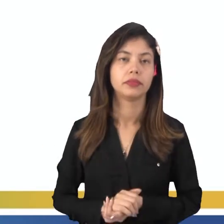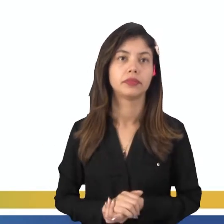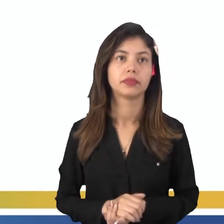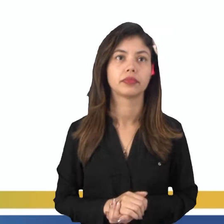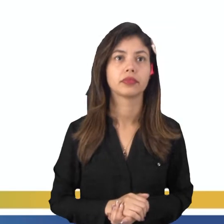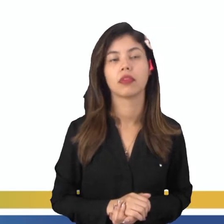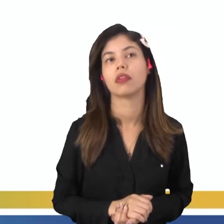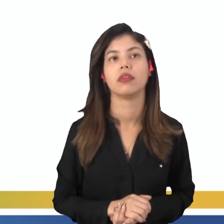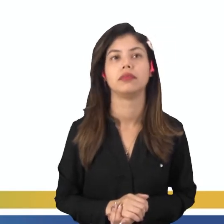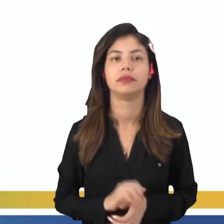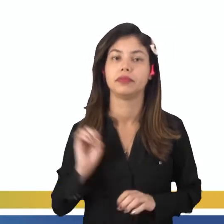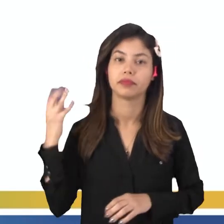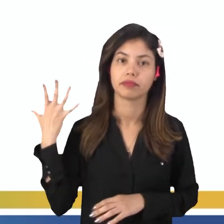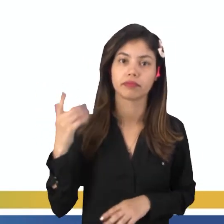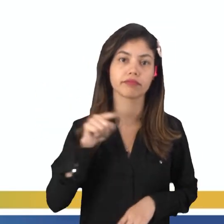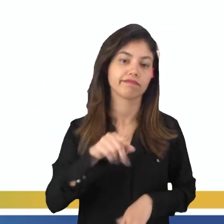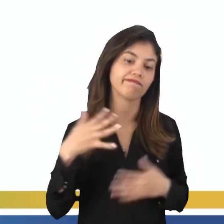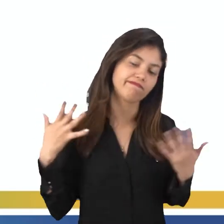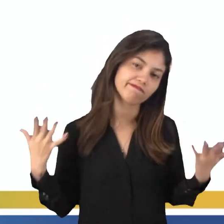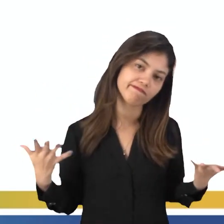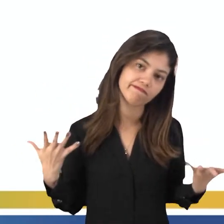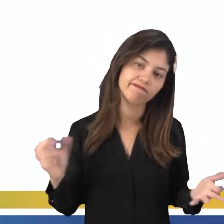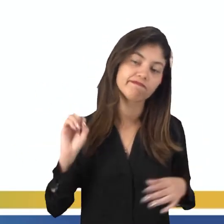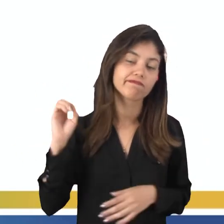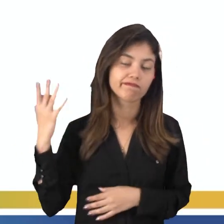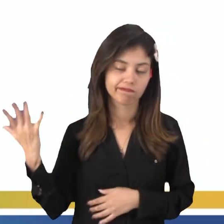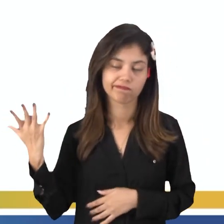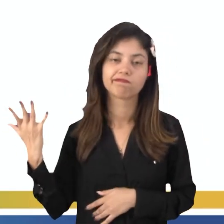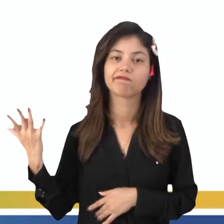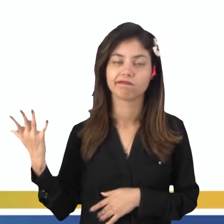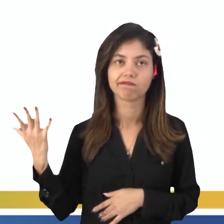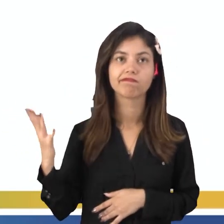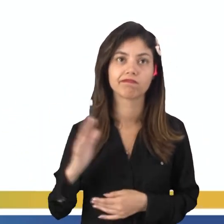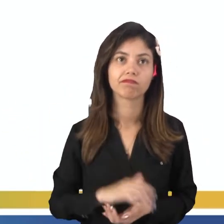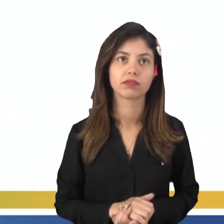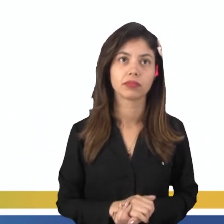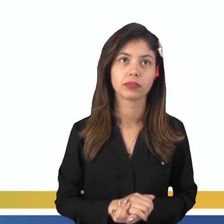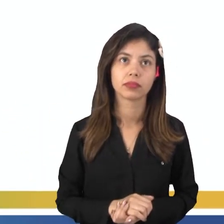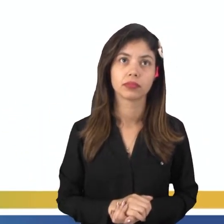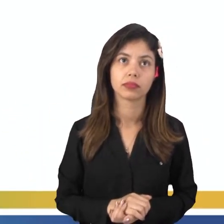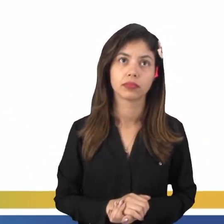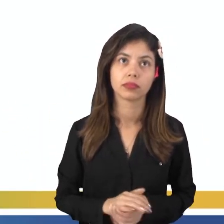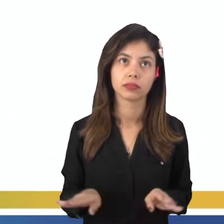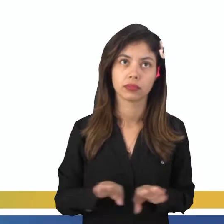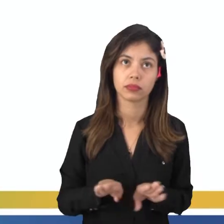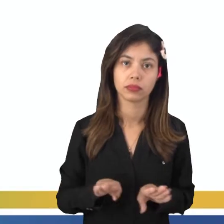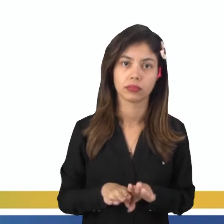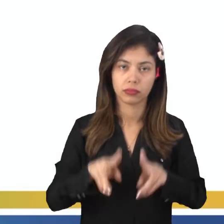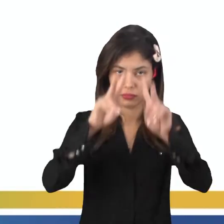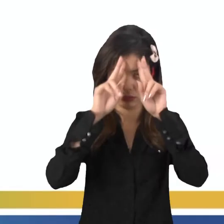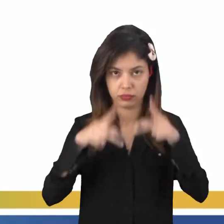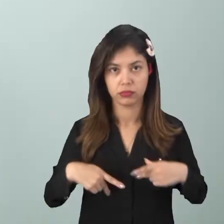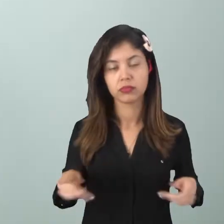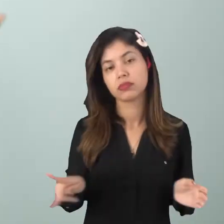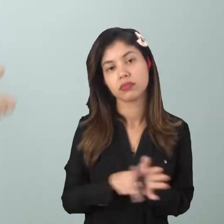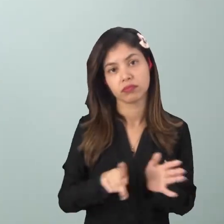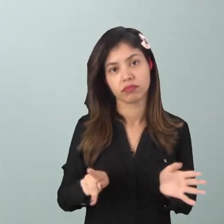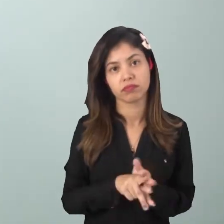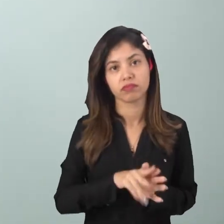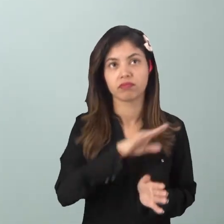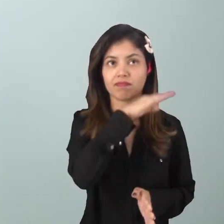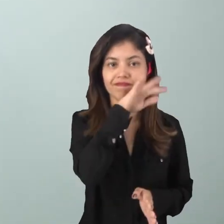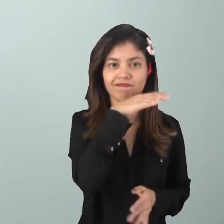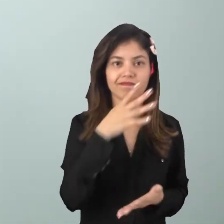incômodo sério. Isso não vem ao caso, mas infelizmente acontece, né? É a briga de interesse entre o ser humano e a própria